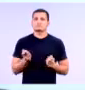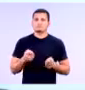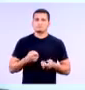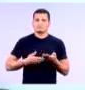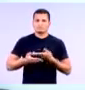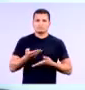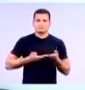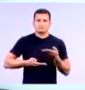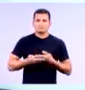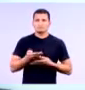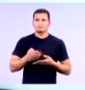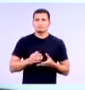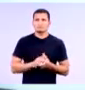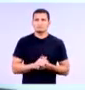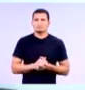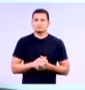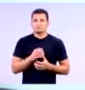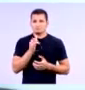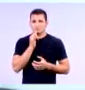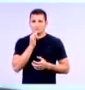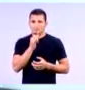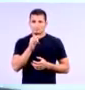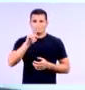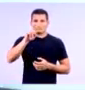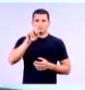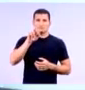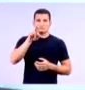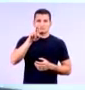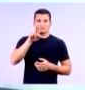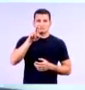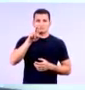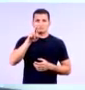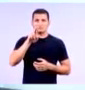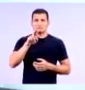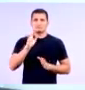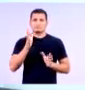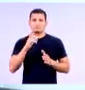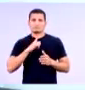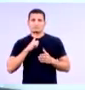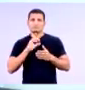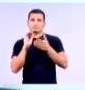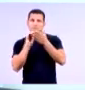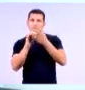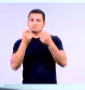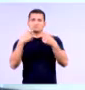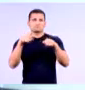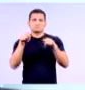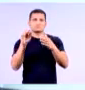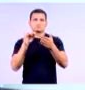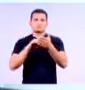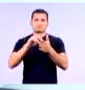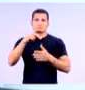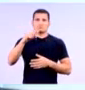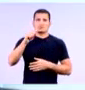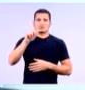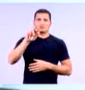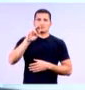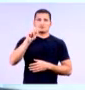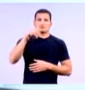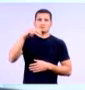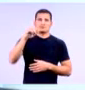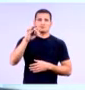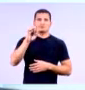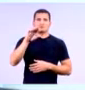mesmo. Se uma variável está definida como atributo, eu não preciso passar como parâmetro, que o próprio objeto já tem aquela